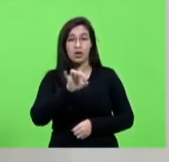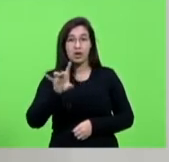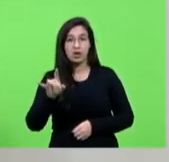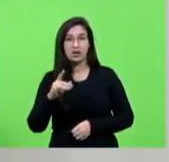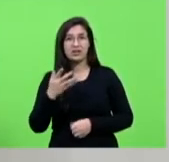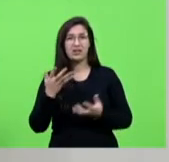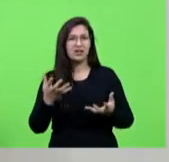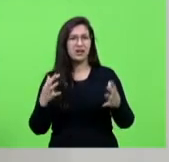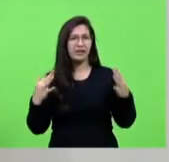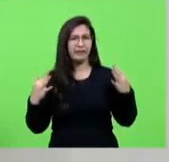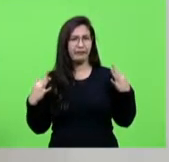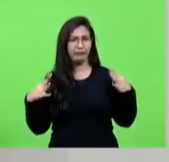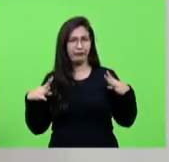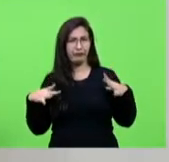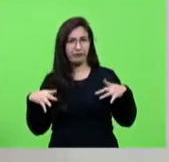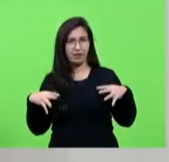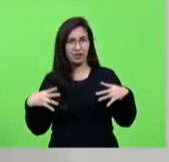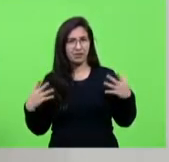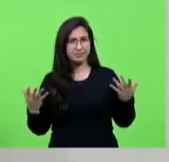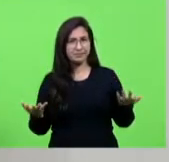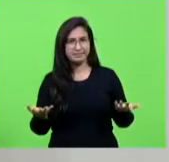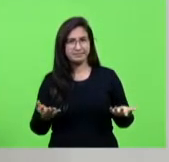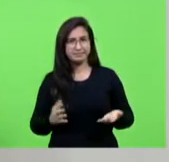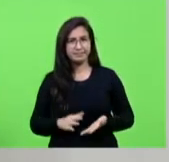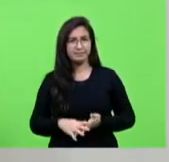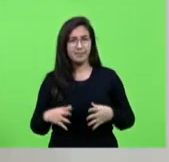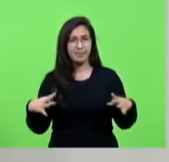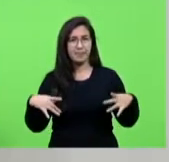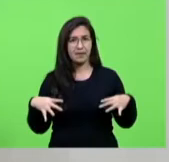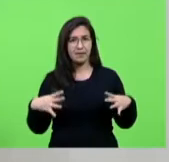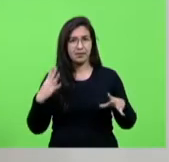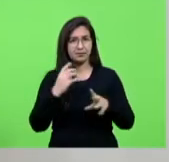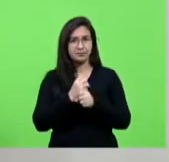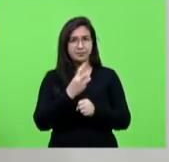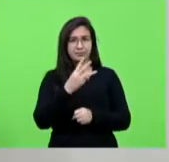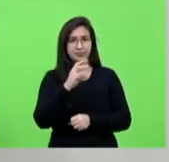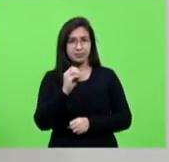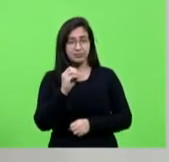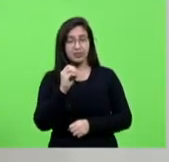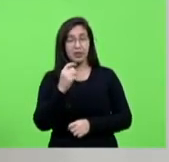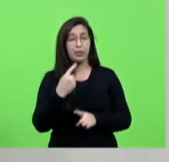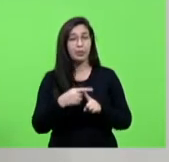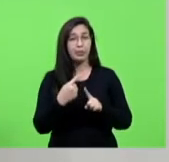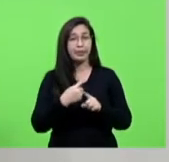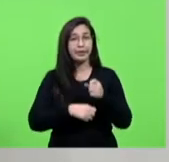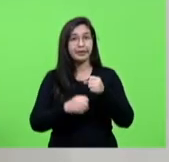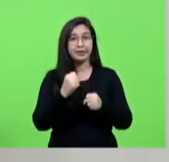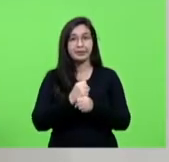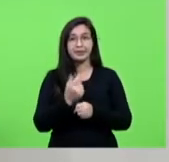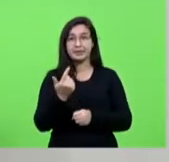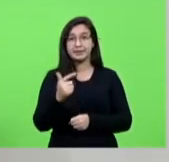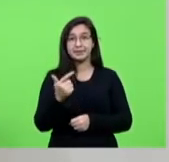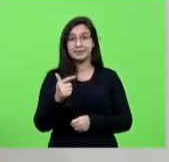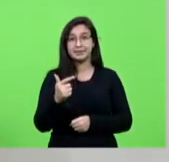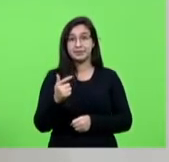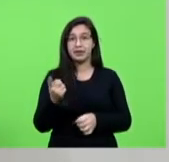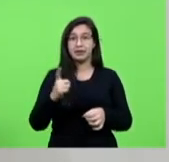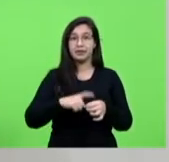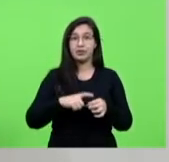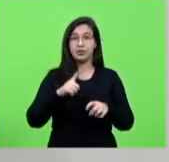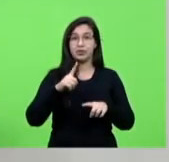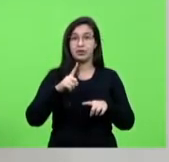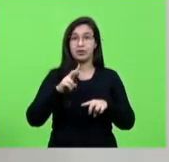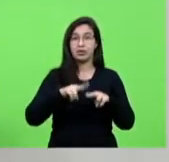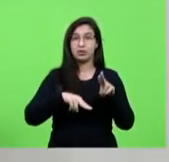férias. Querem férias de 30 dias, porque ano passado não tiveram as de 15 dias, porque a aula retornou em julho, que seria